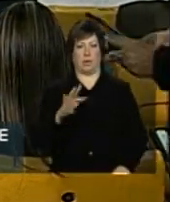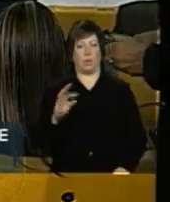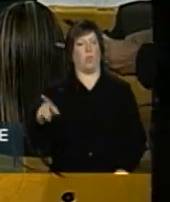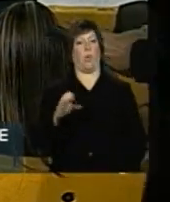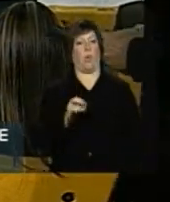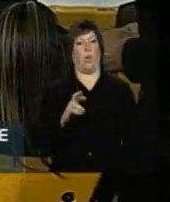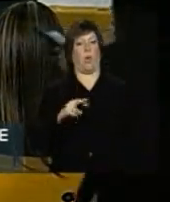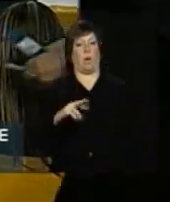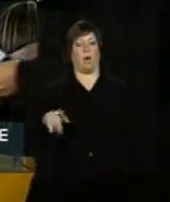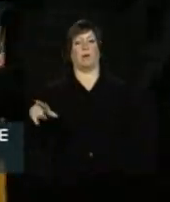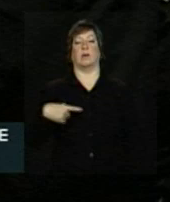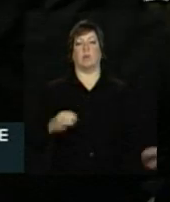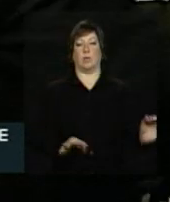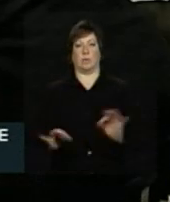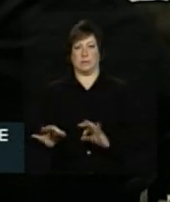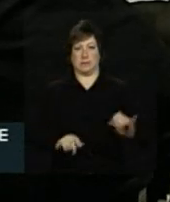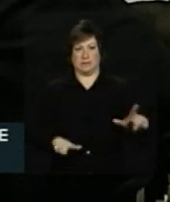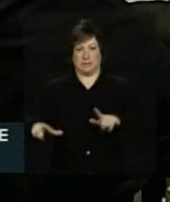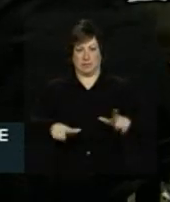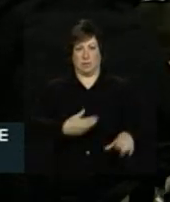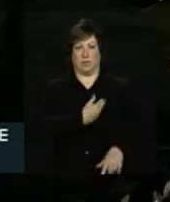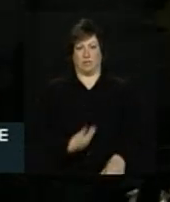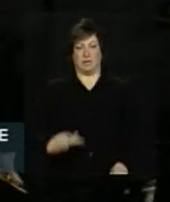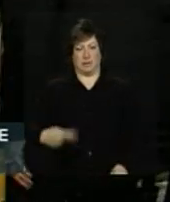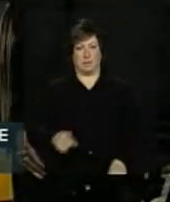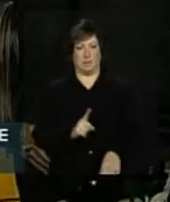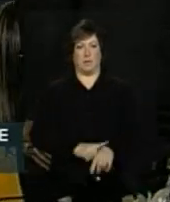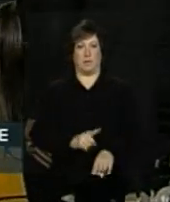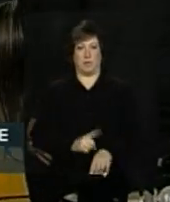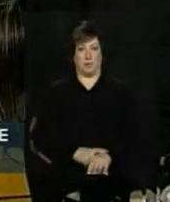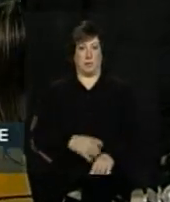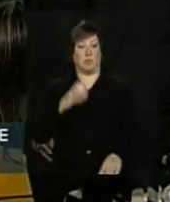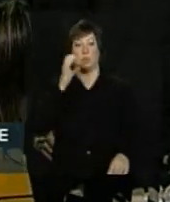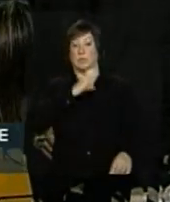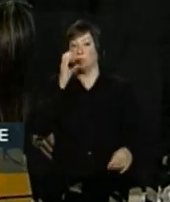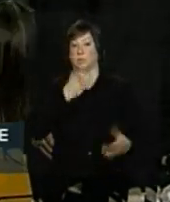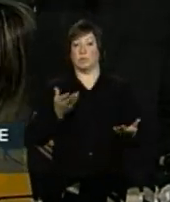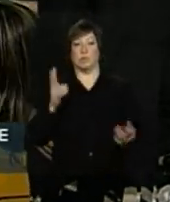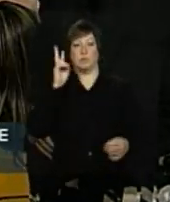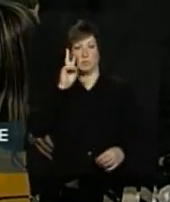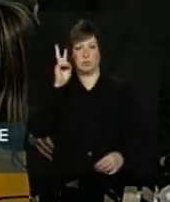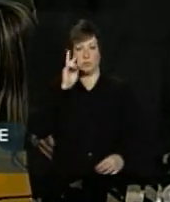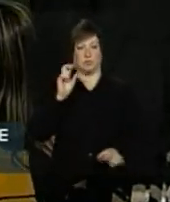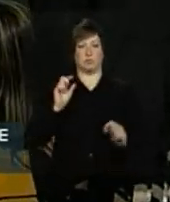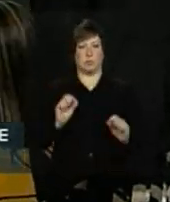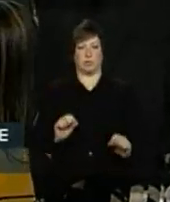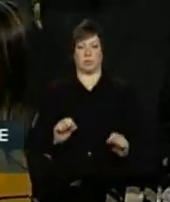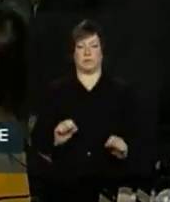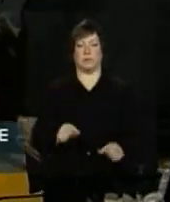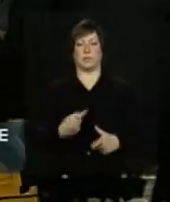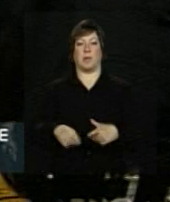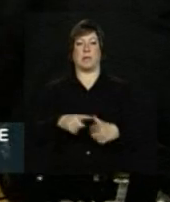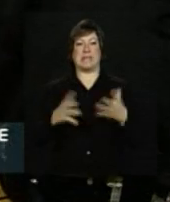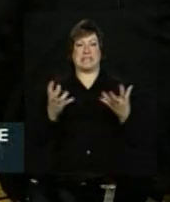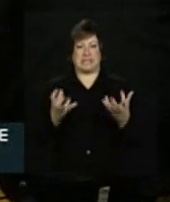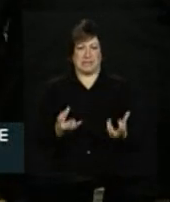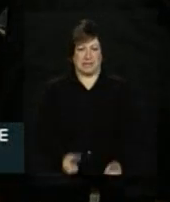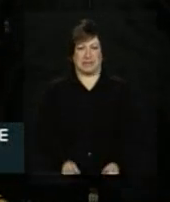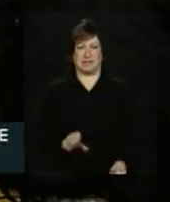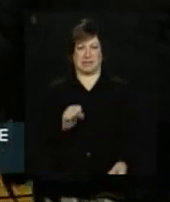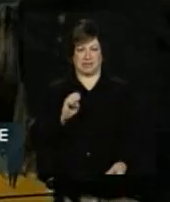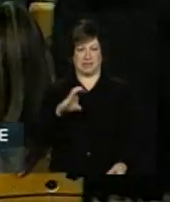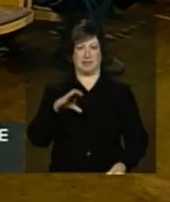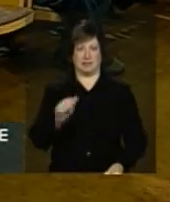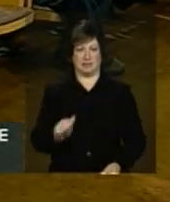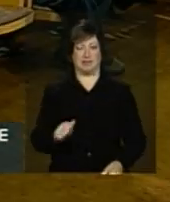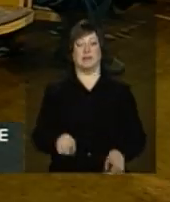as ações do governo nesse momento de Emergência com relação à situação da seca cumprimentar o